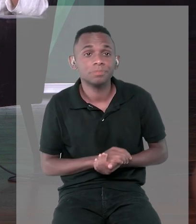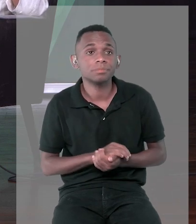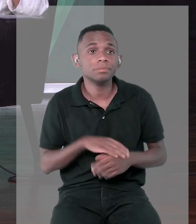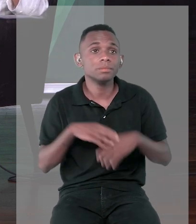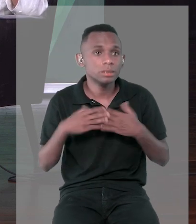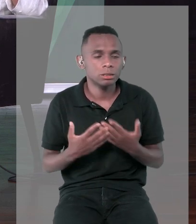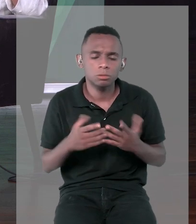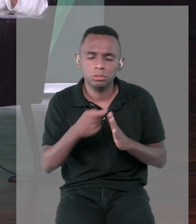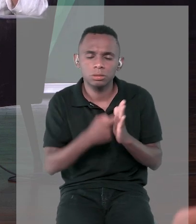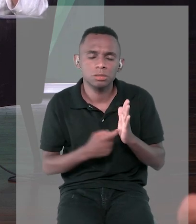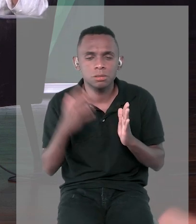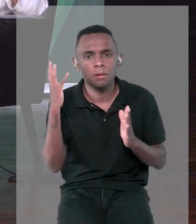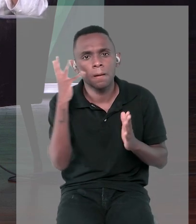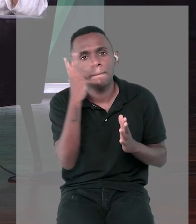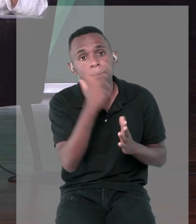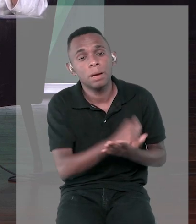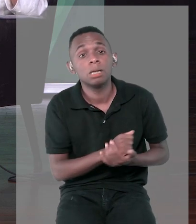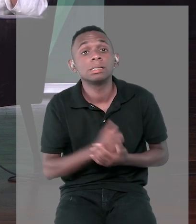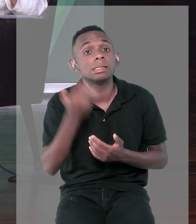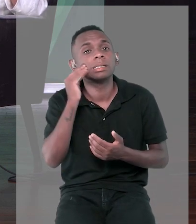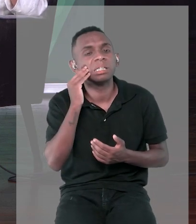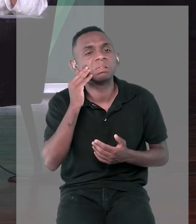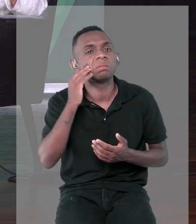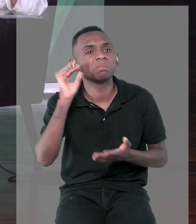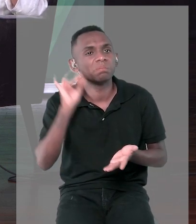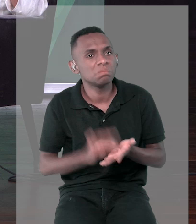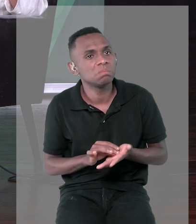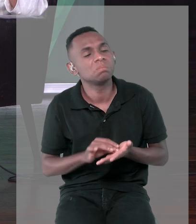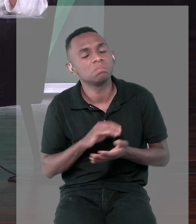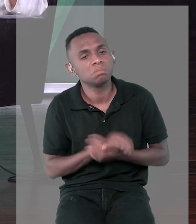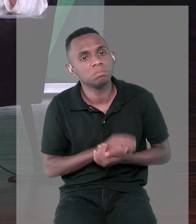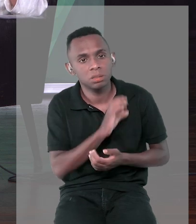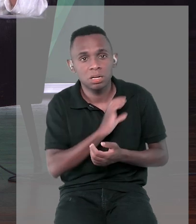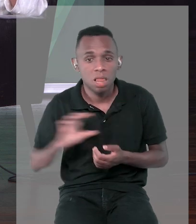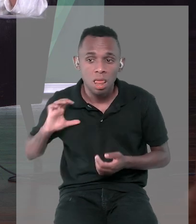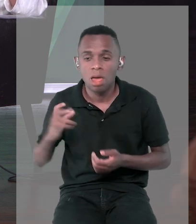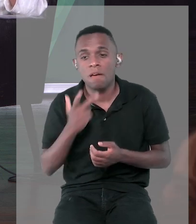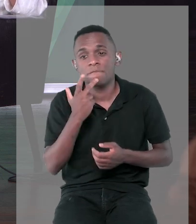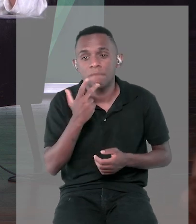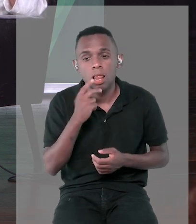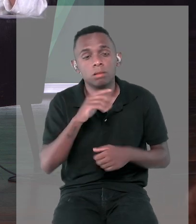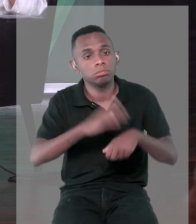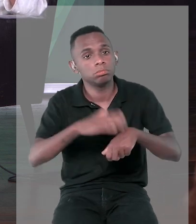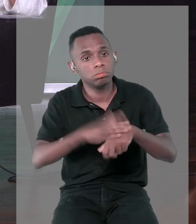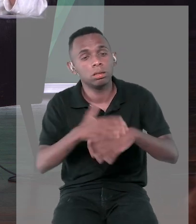texto maravilhoso dele. Ele entendeu bem a Clarice. Né? Dizer que ela